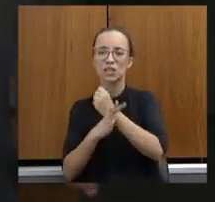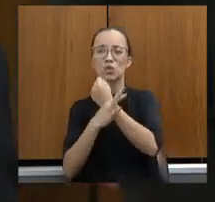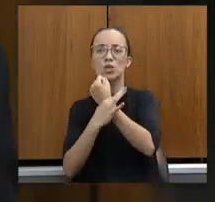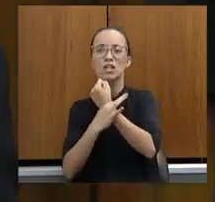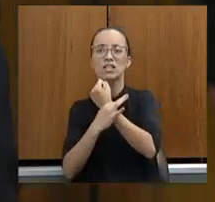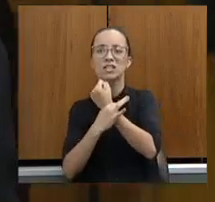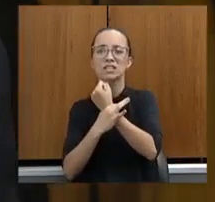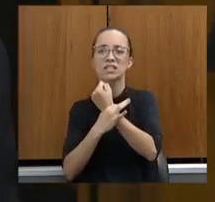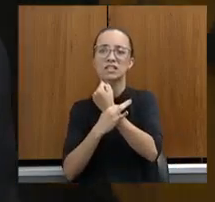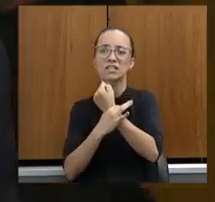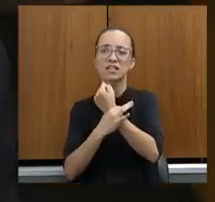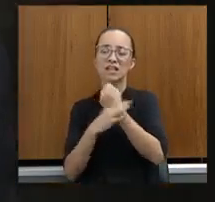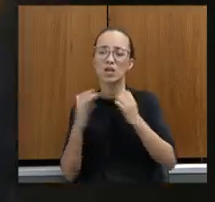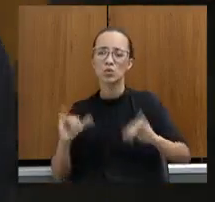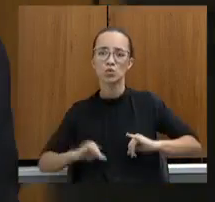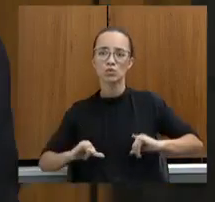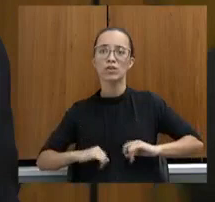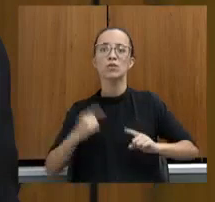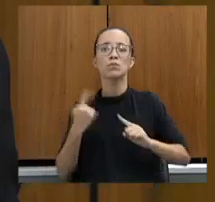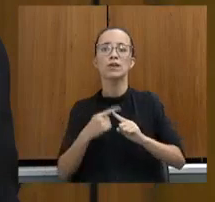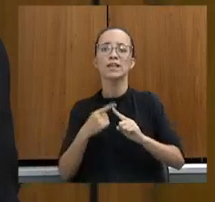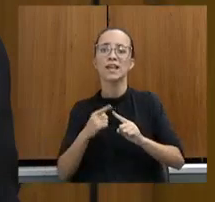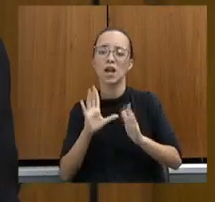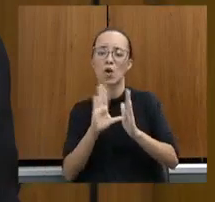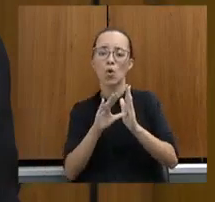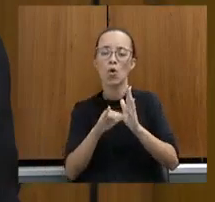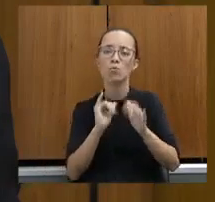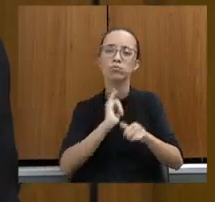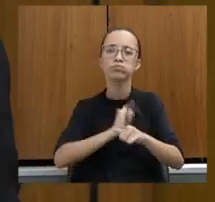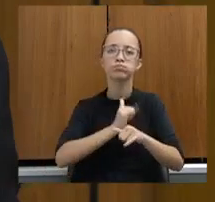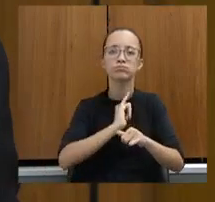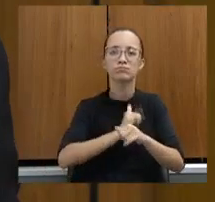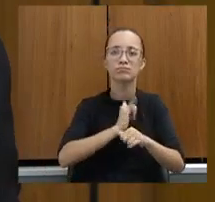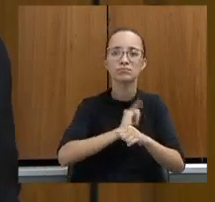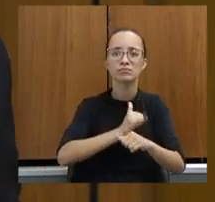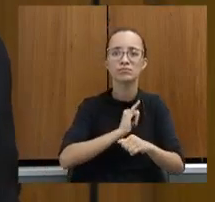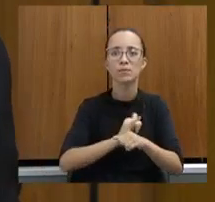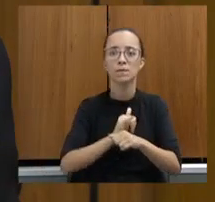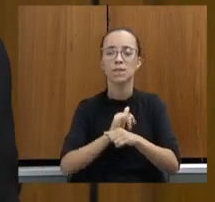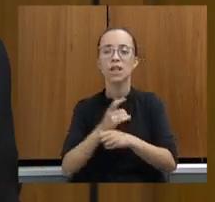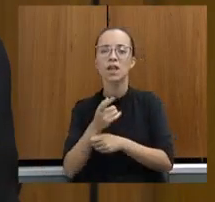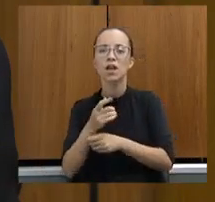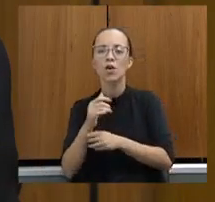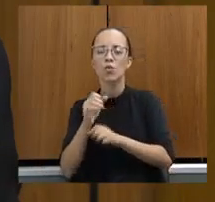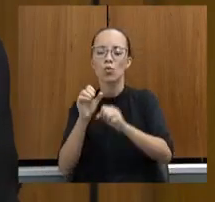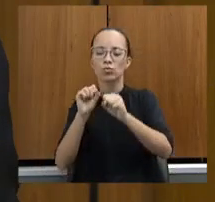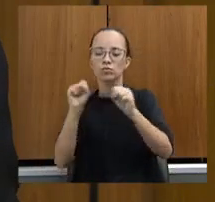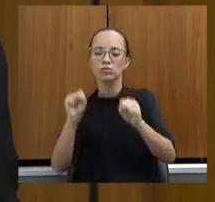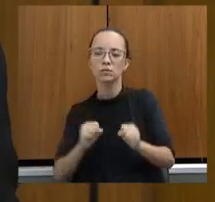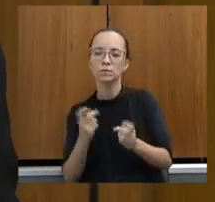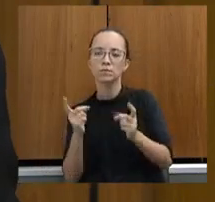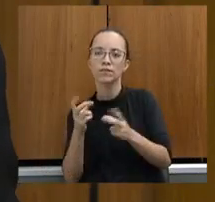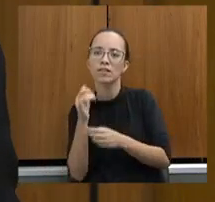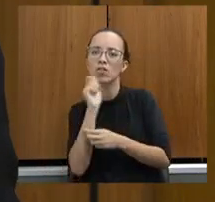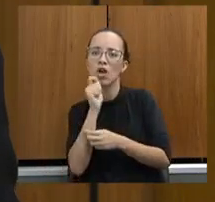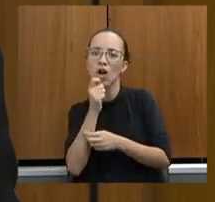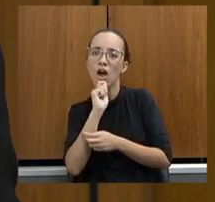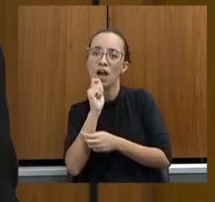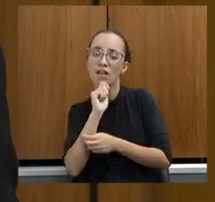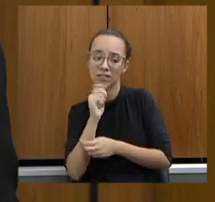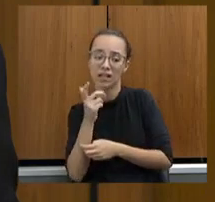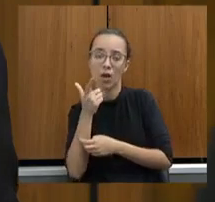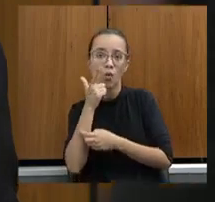o roubo de Ferro gusa porque o tráfico de drogas tá ganhando um grande dinheiro com esse